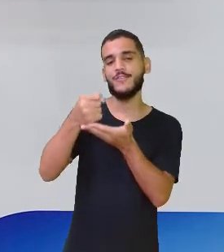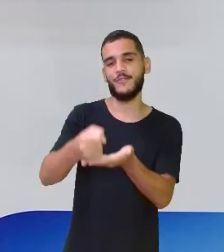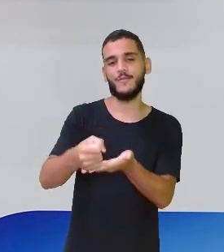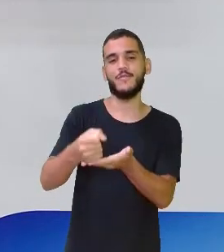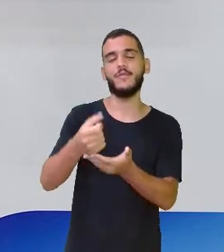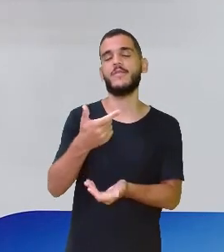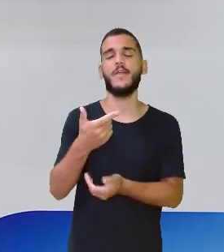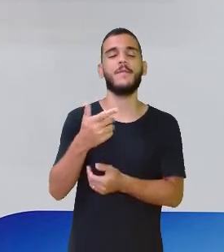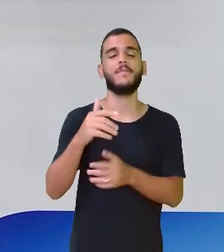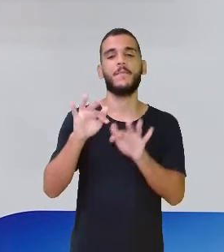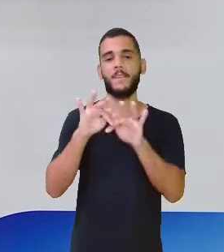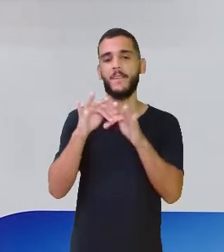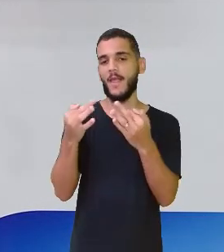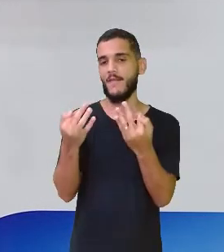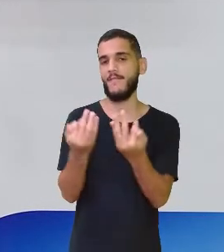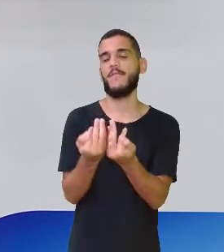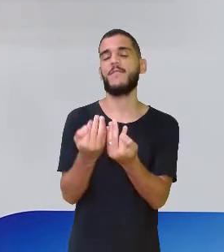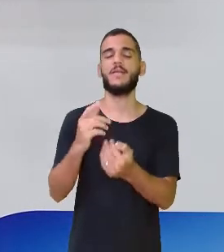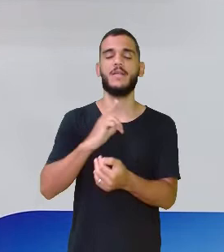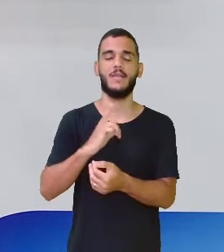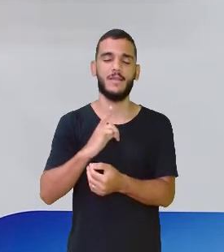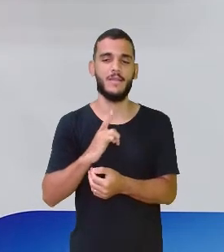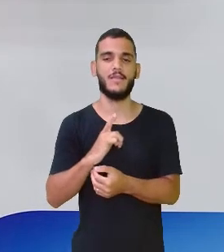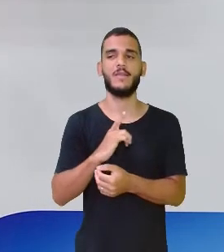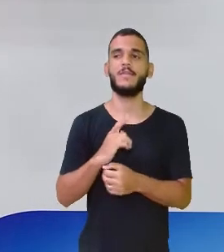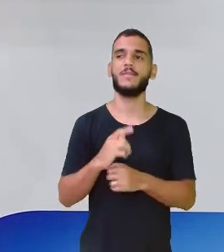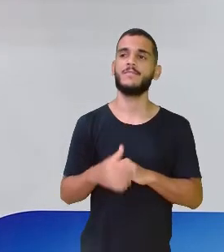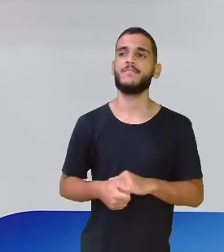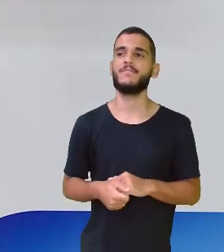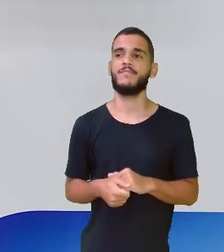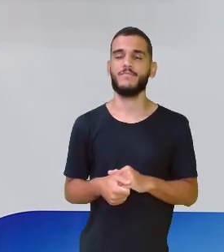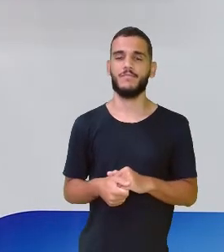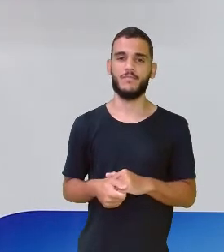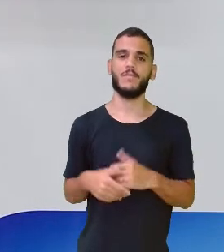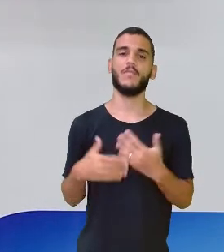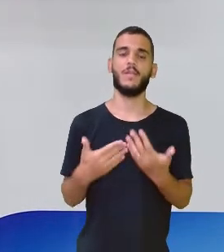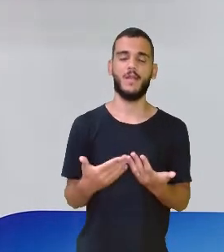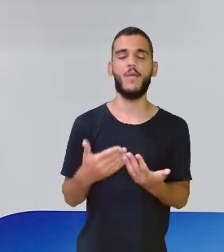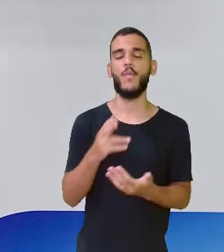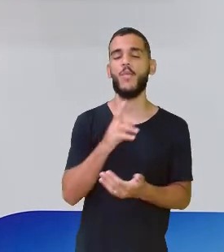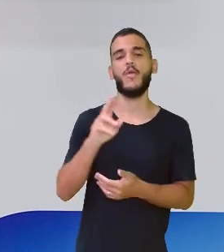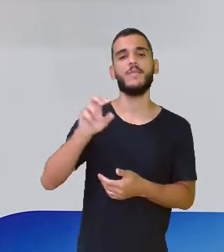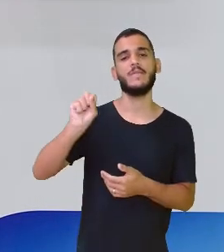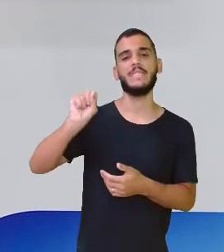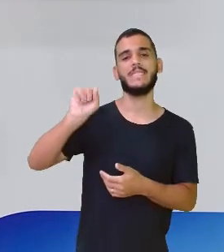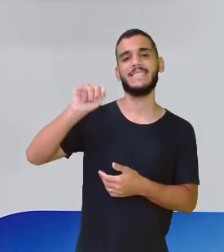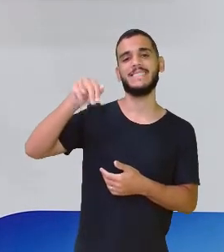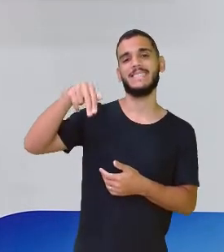dos senhores e senhora, né? No caso, a sinhá, certo?